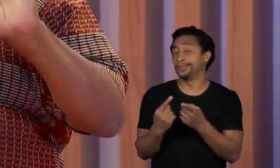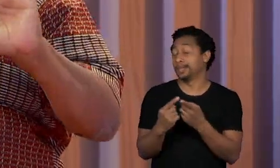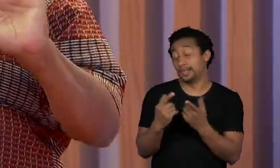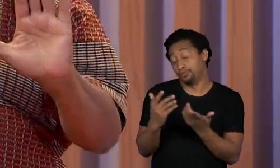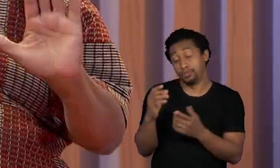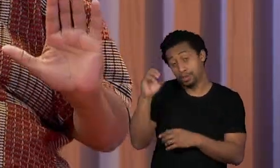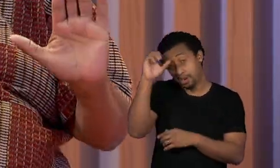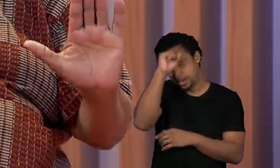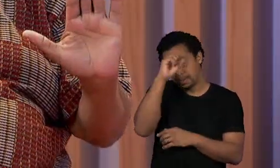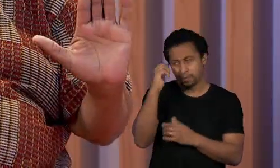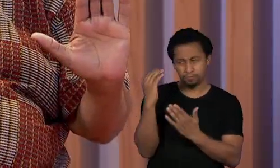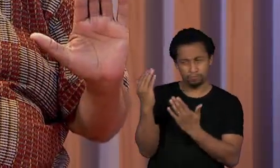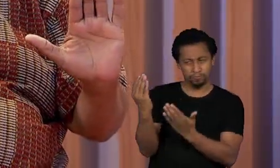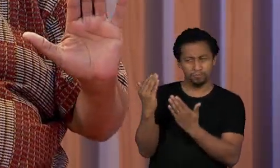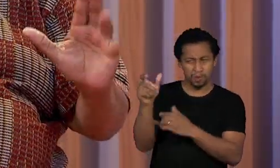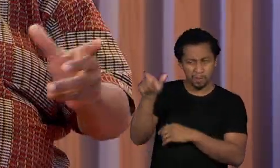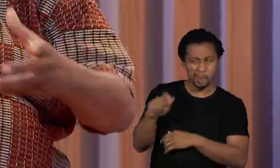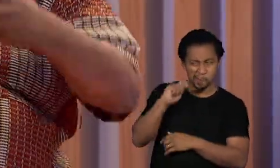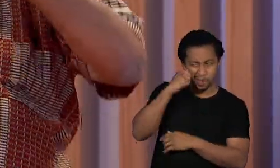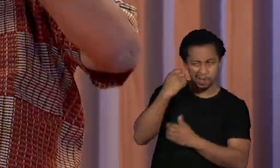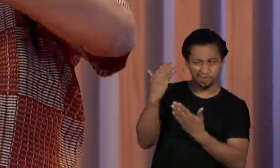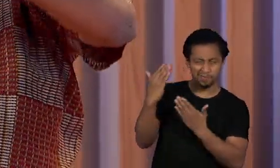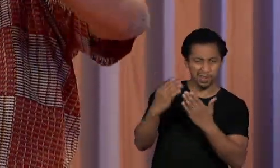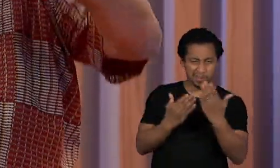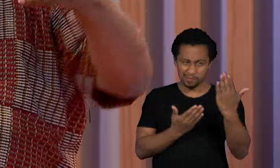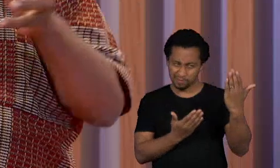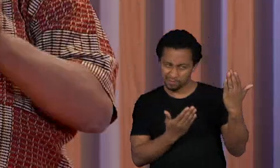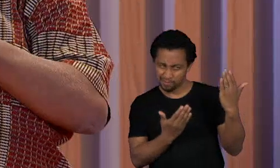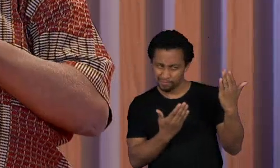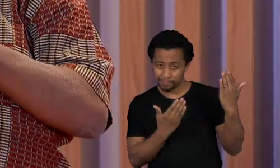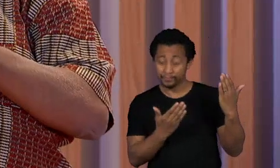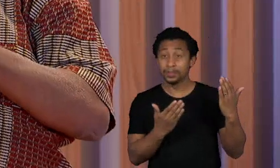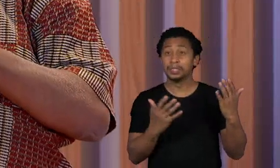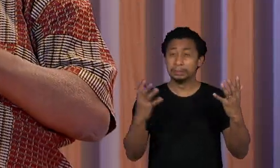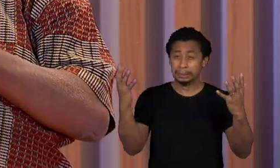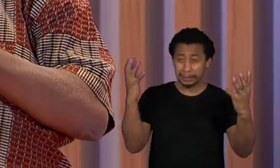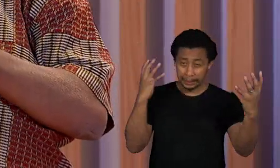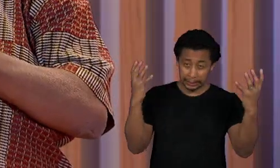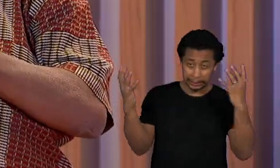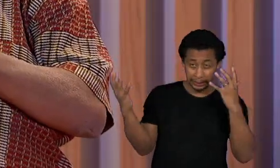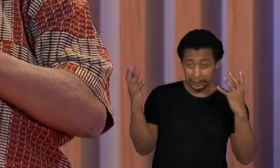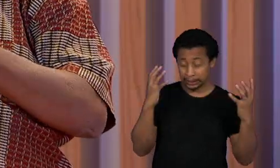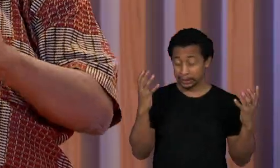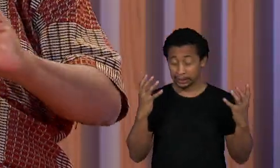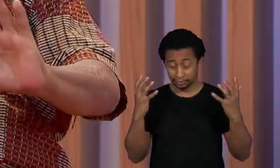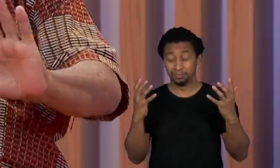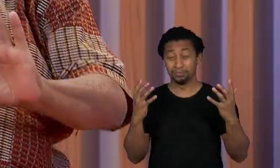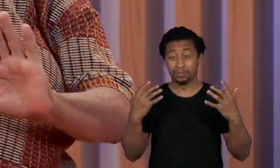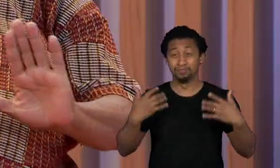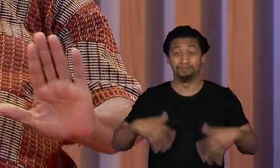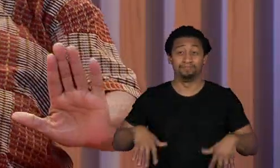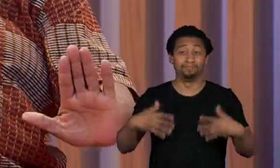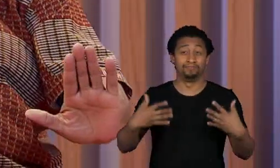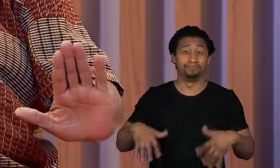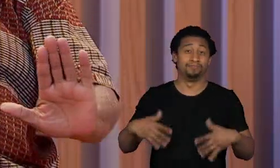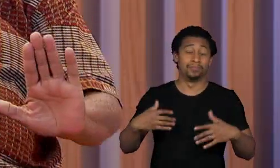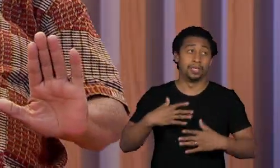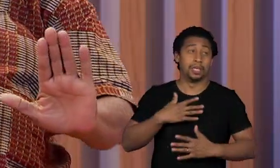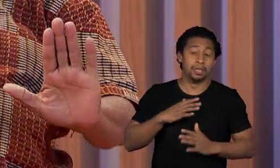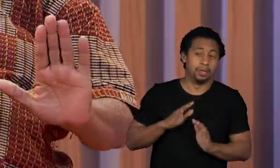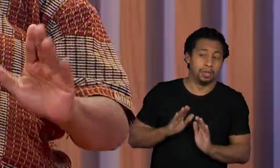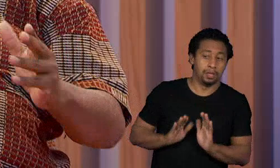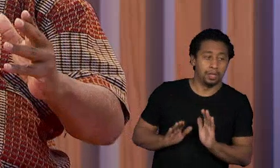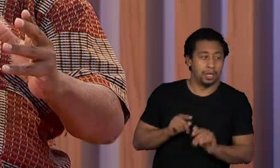até a desconfiar dos nossos, né? Construíram um imaginário em nosso entorno que a gente tem um